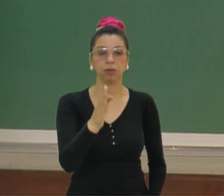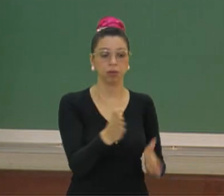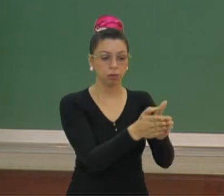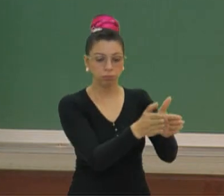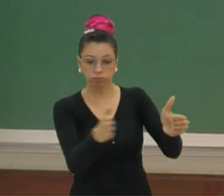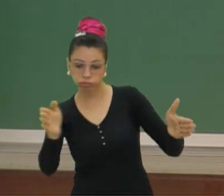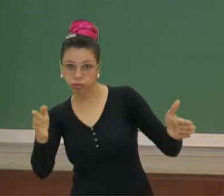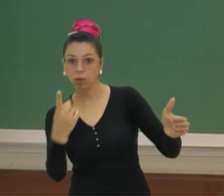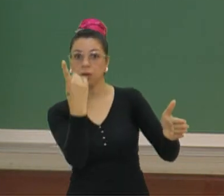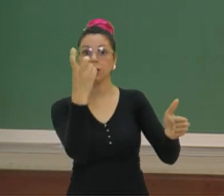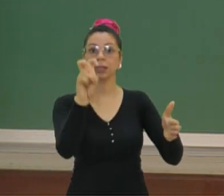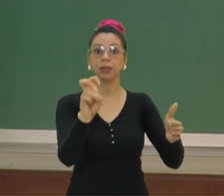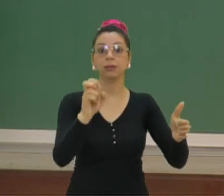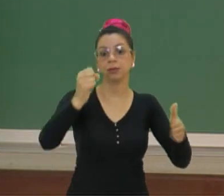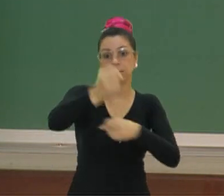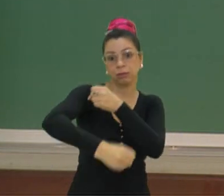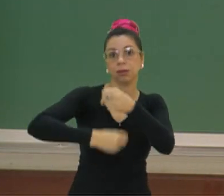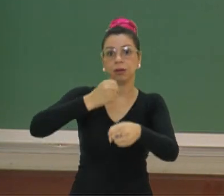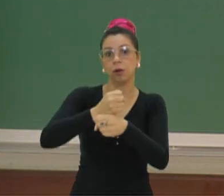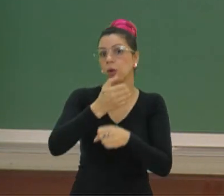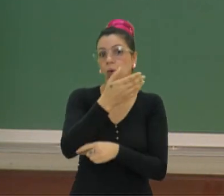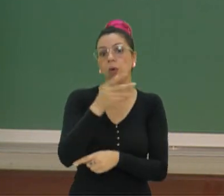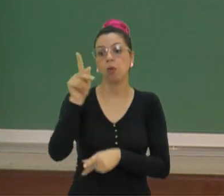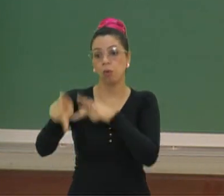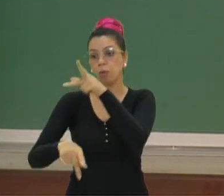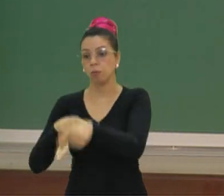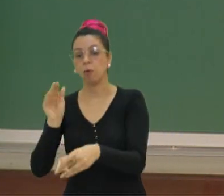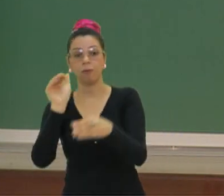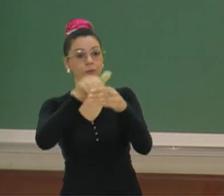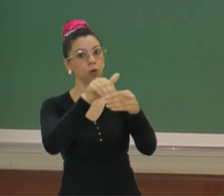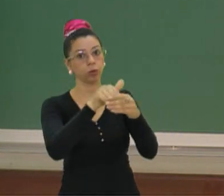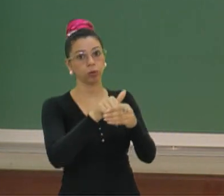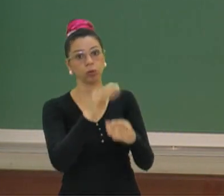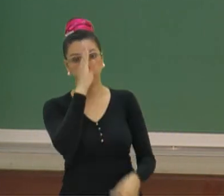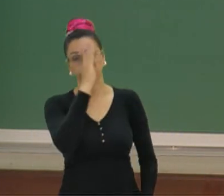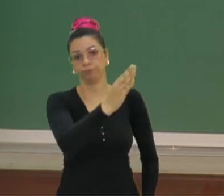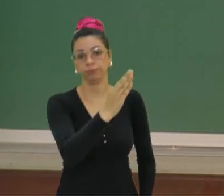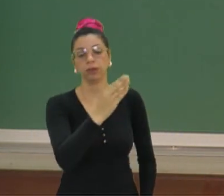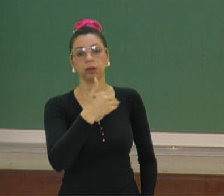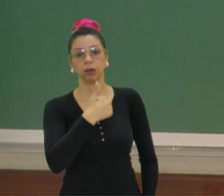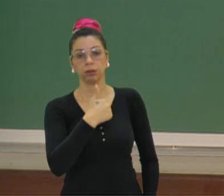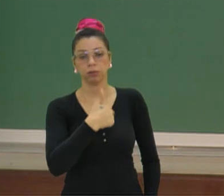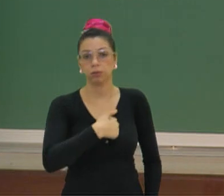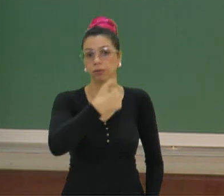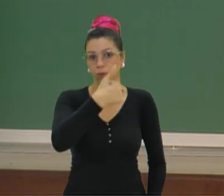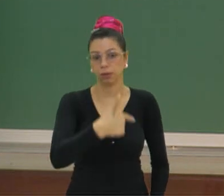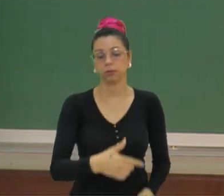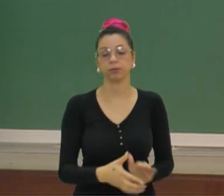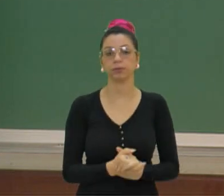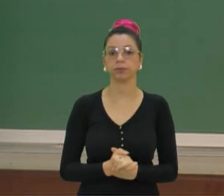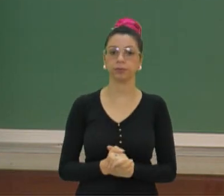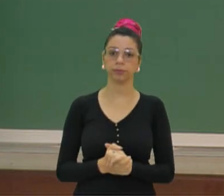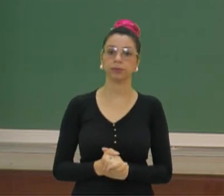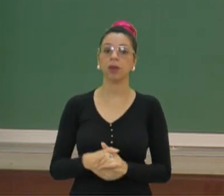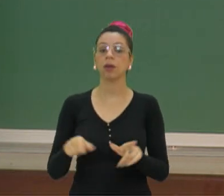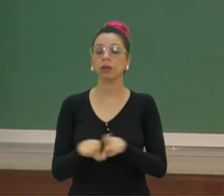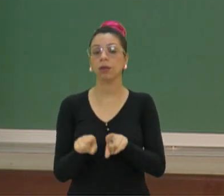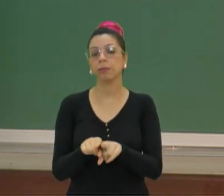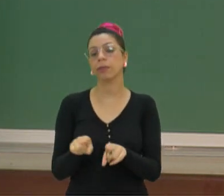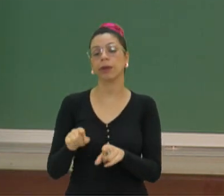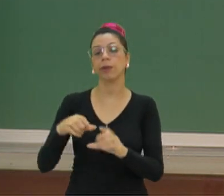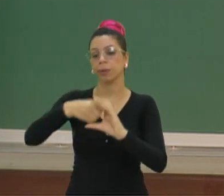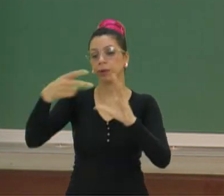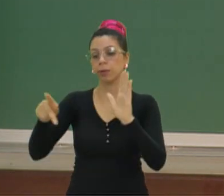anos de governo, o povo não votou diretamente no Vargas. Uma característica do populismo também, esse desprezo pelas instituições,